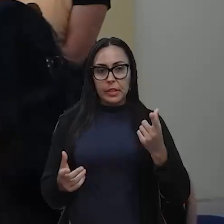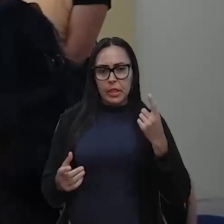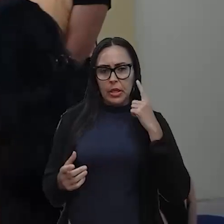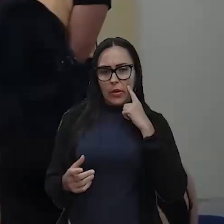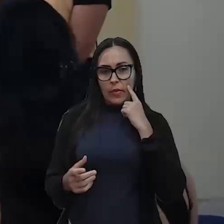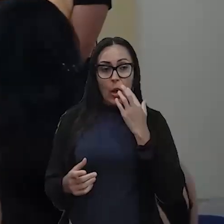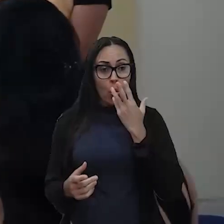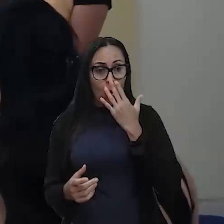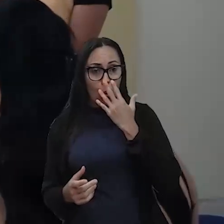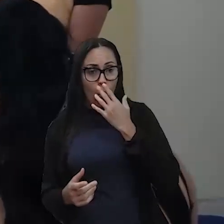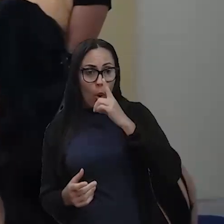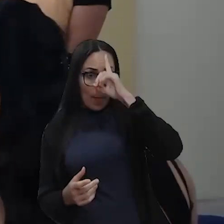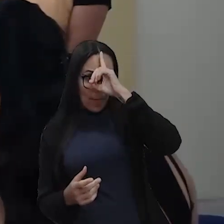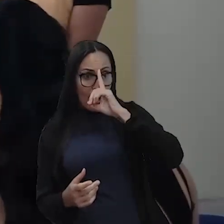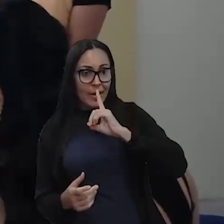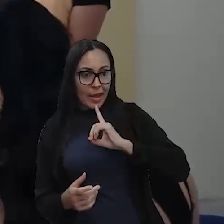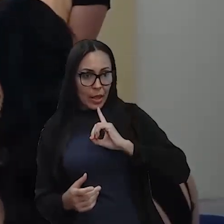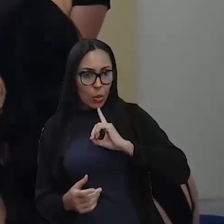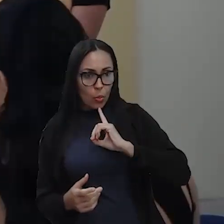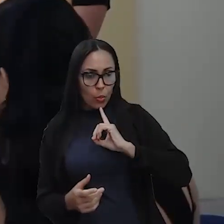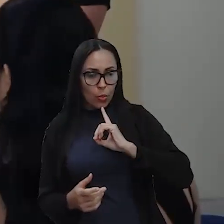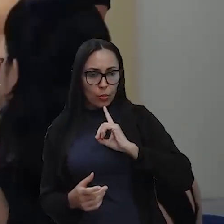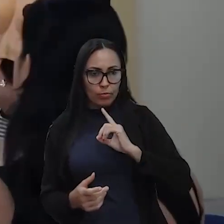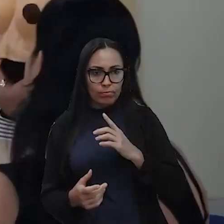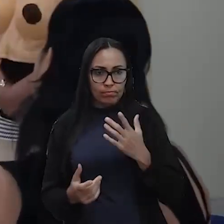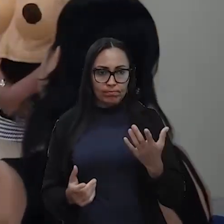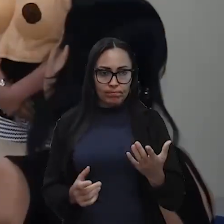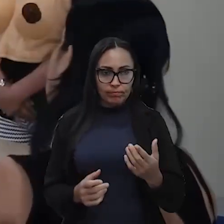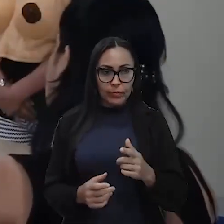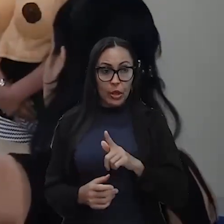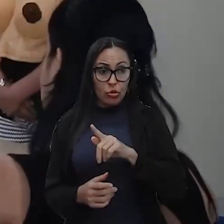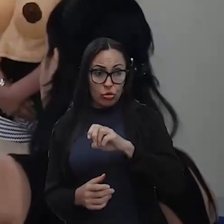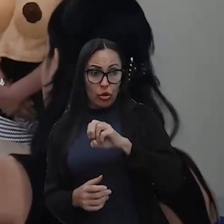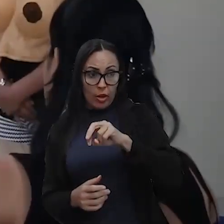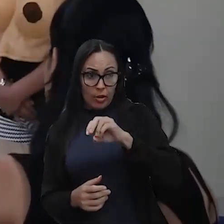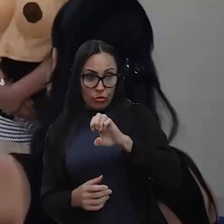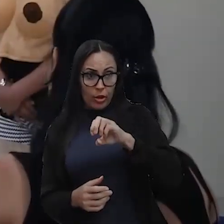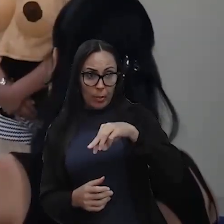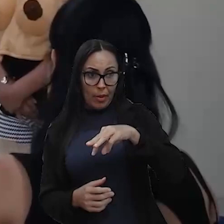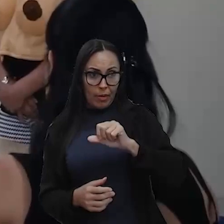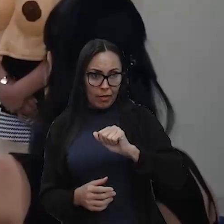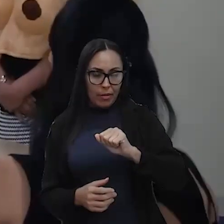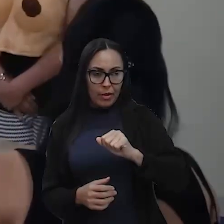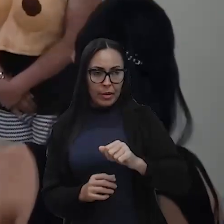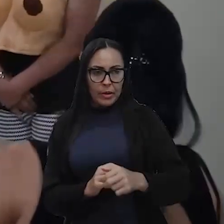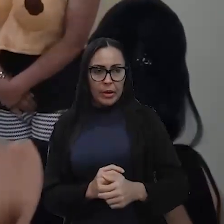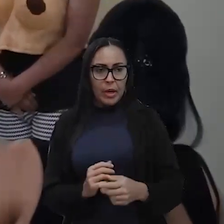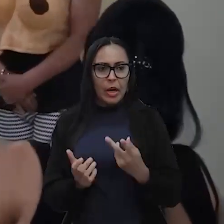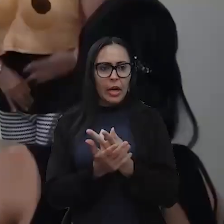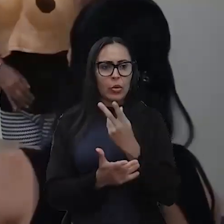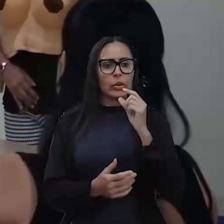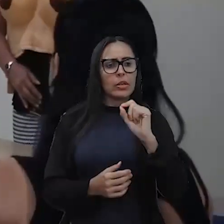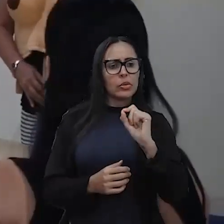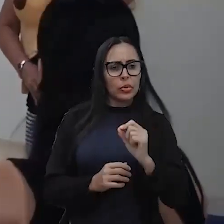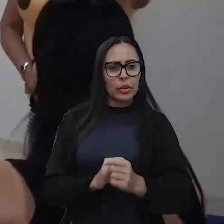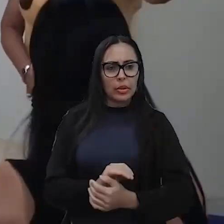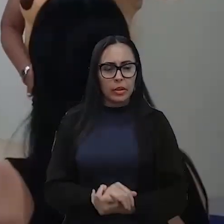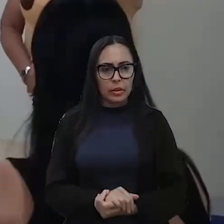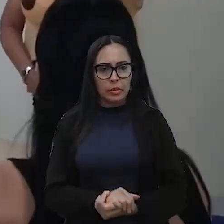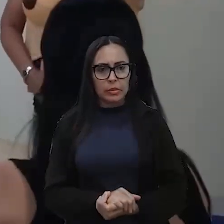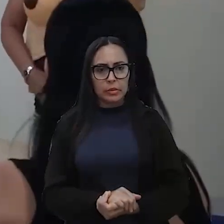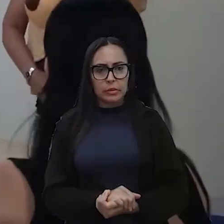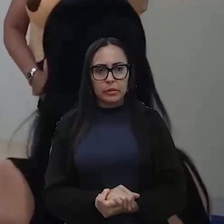gema, se tiver coloração amarelo gema, o que vai acontecer?